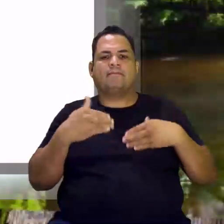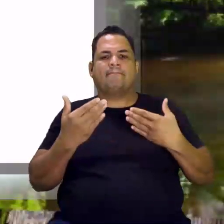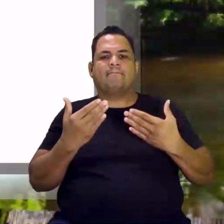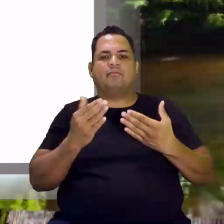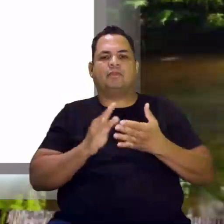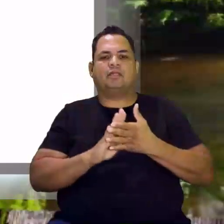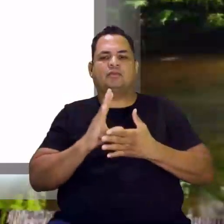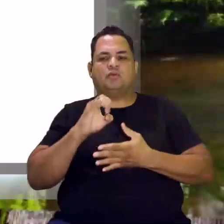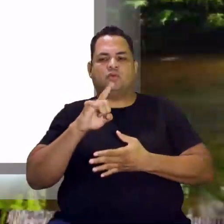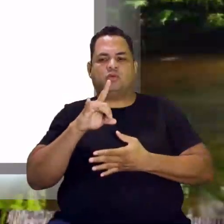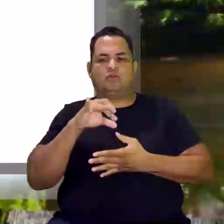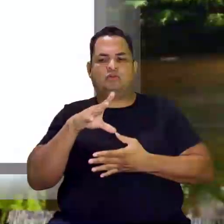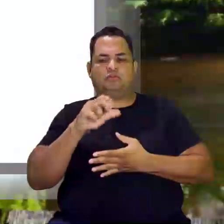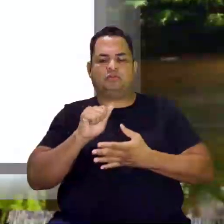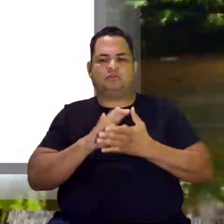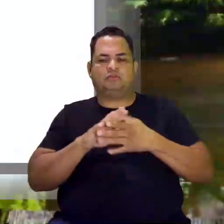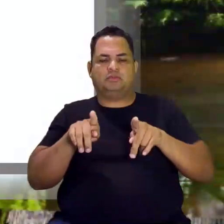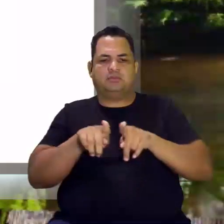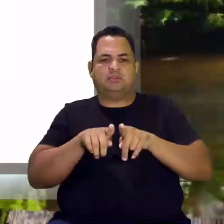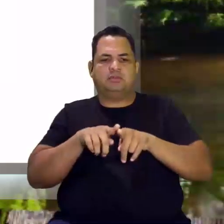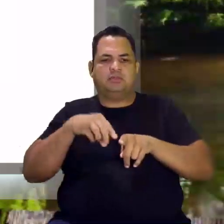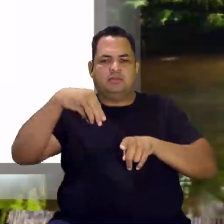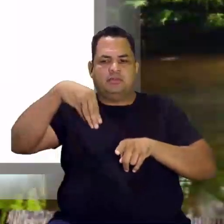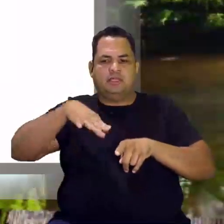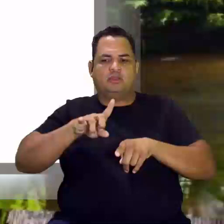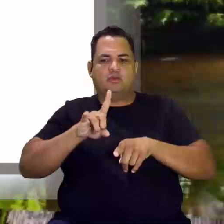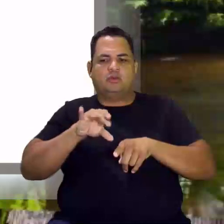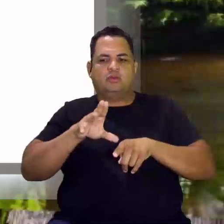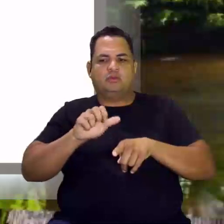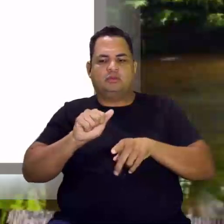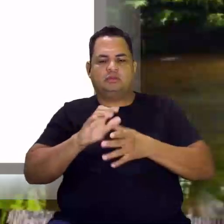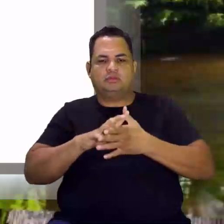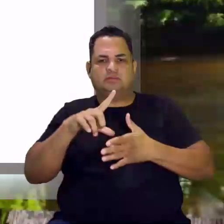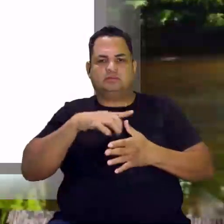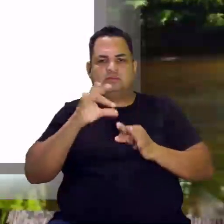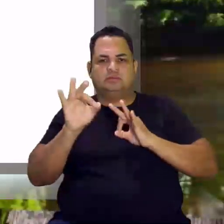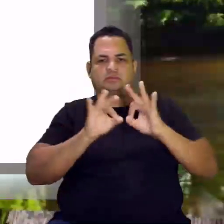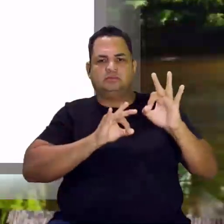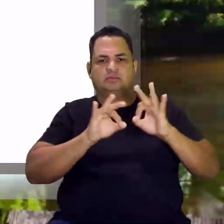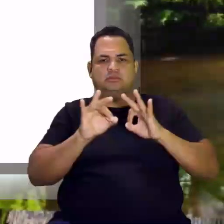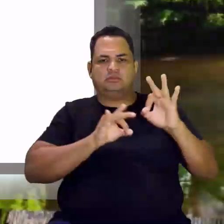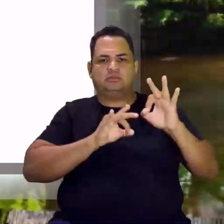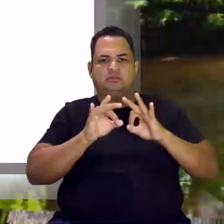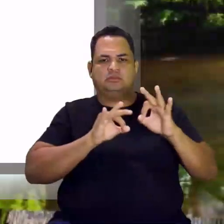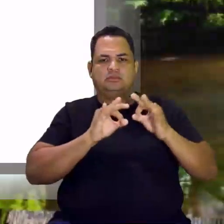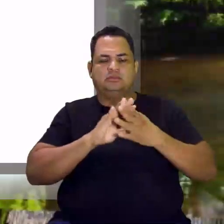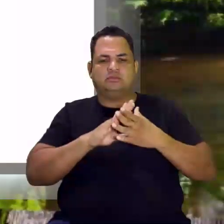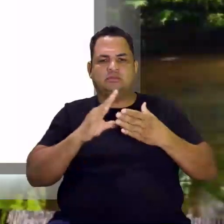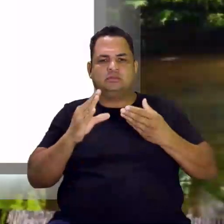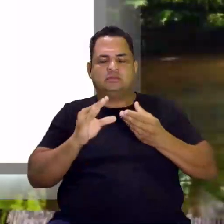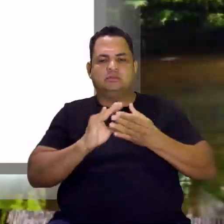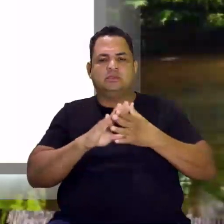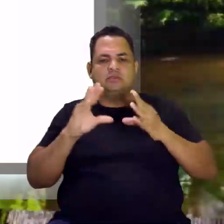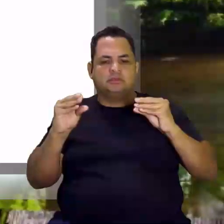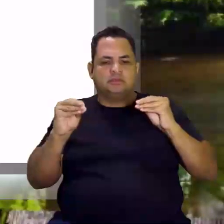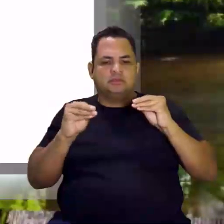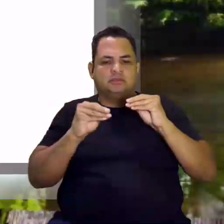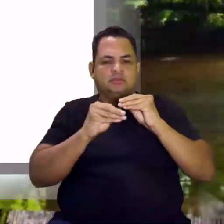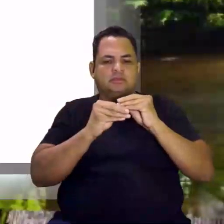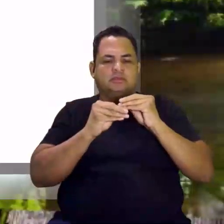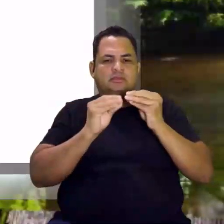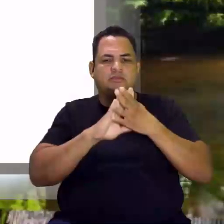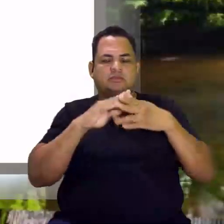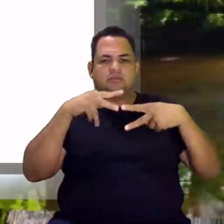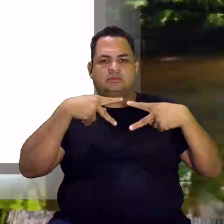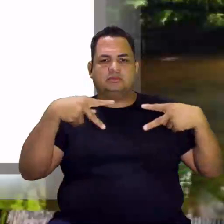nos cloroplastos e nas mitocôndrias você tinha essa formação, essa sintetização de proteínas. E eles perceberam